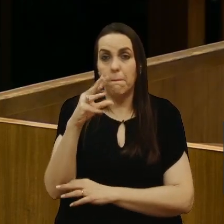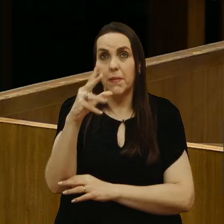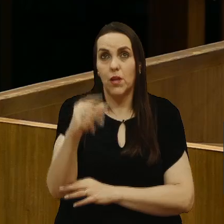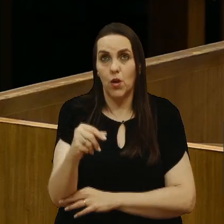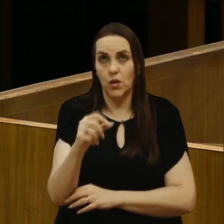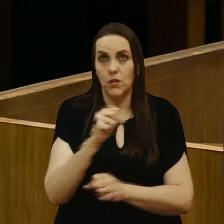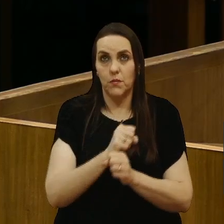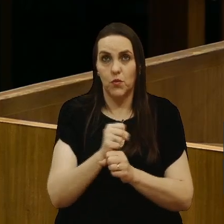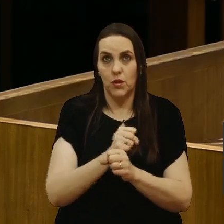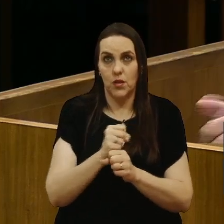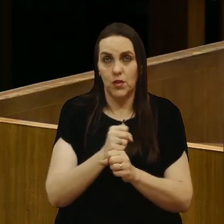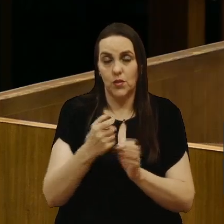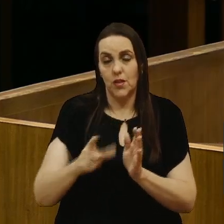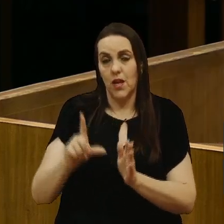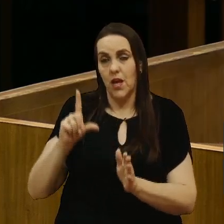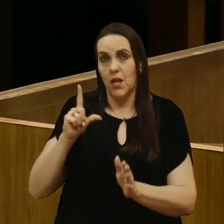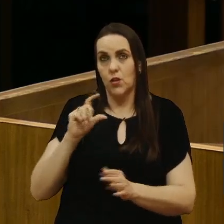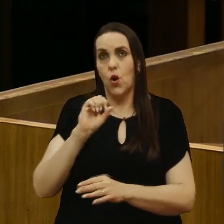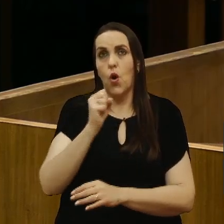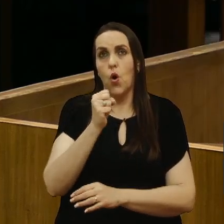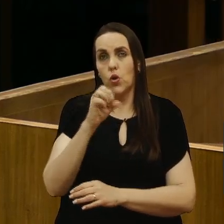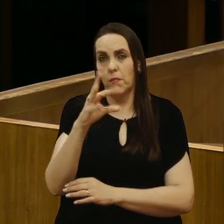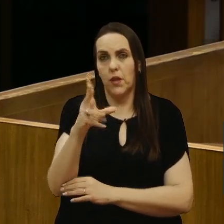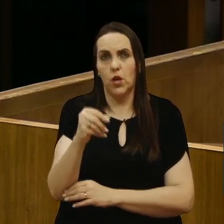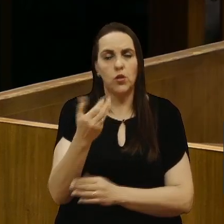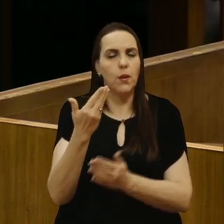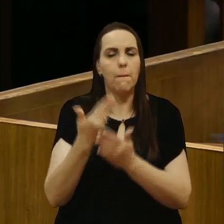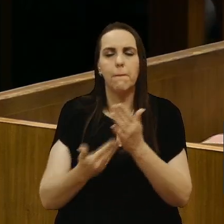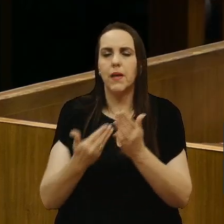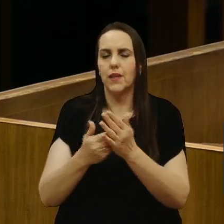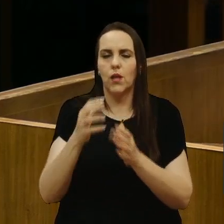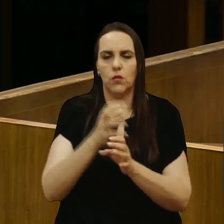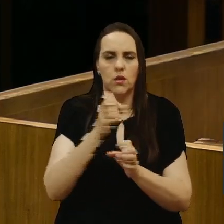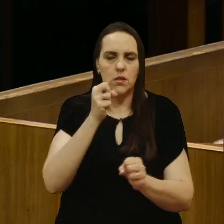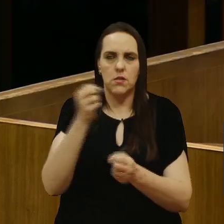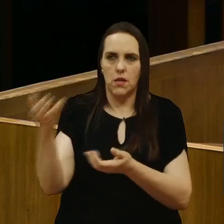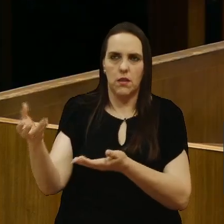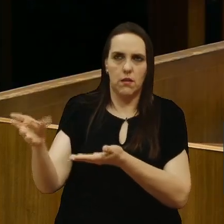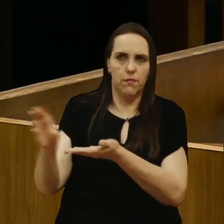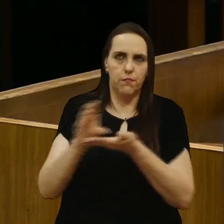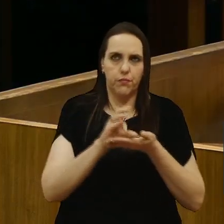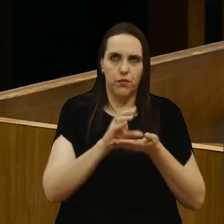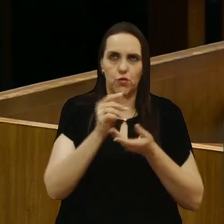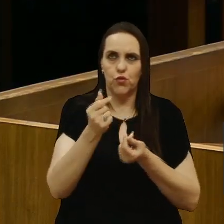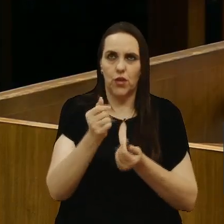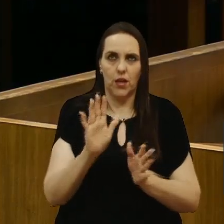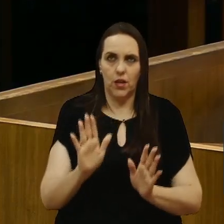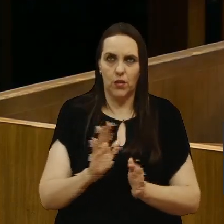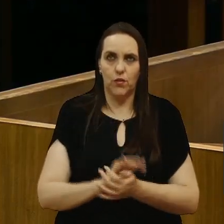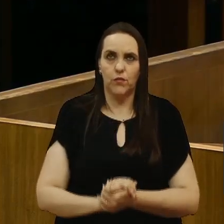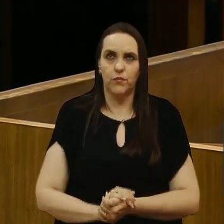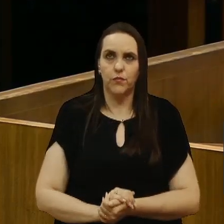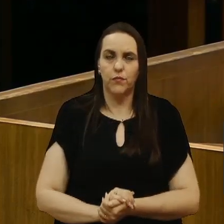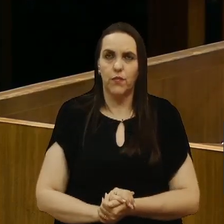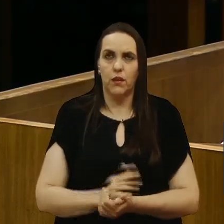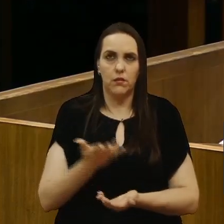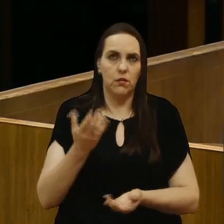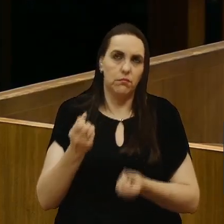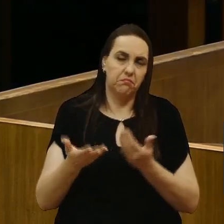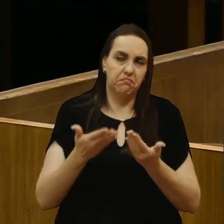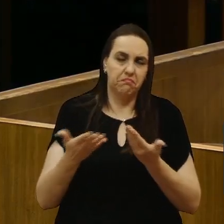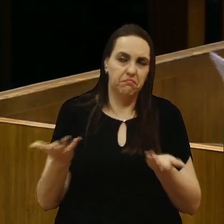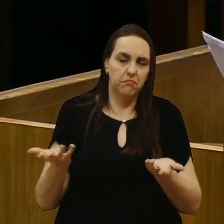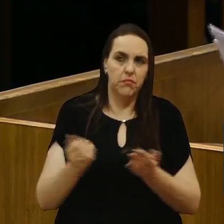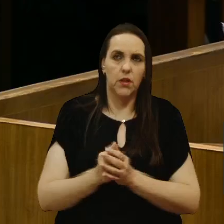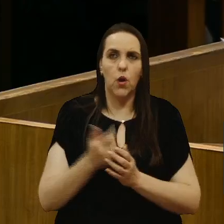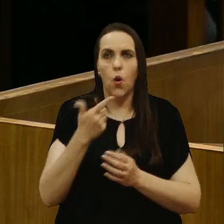de 8 milhões do que era ano. Então, não está abrindo mão de receita, como se diz ali no documento e até na sua ponderação. Outra coisa